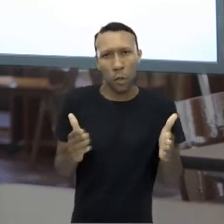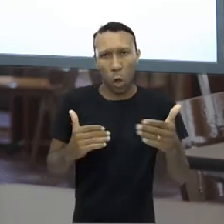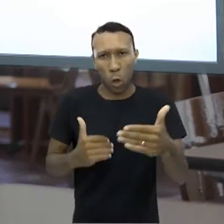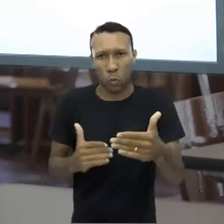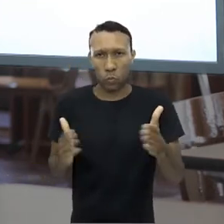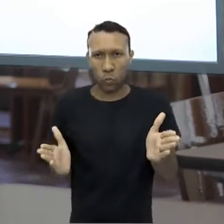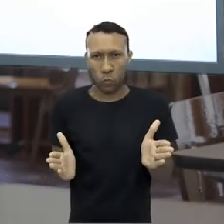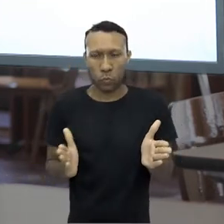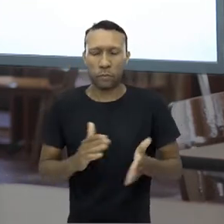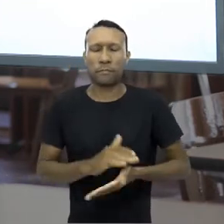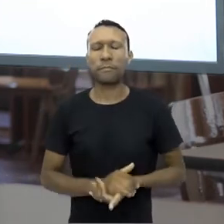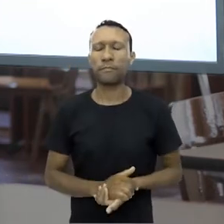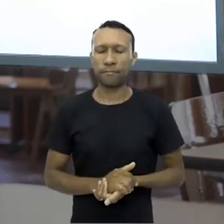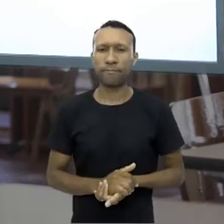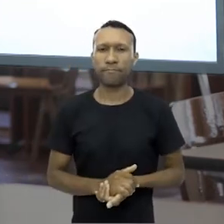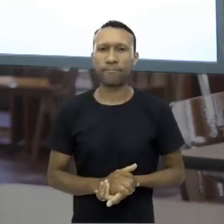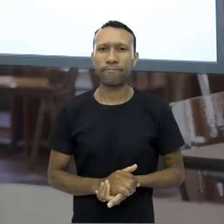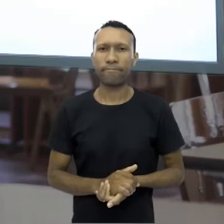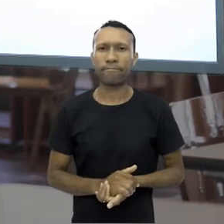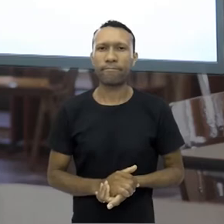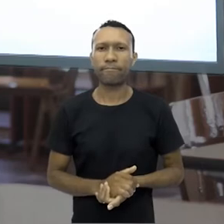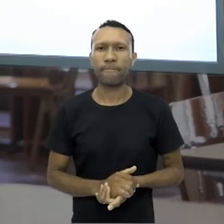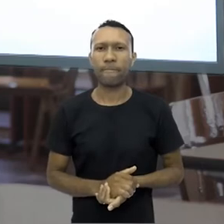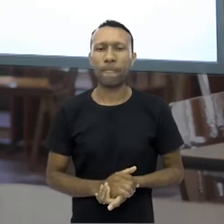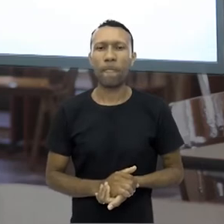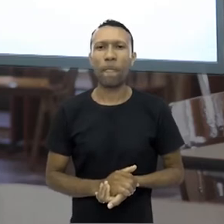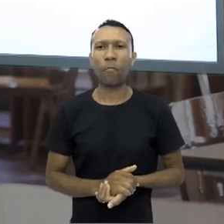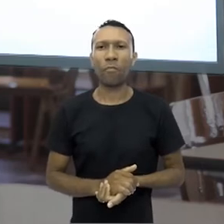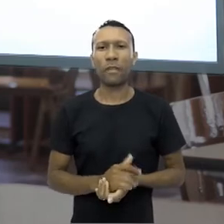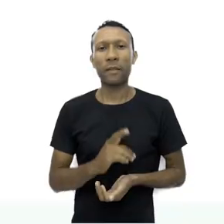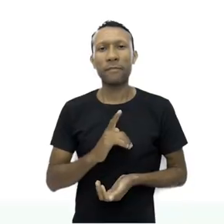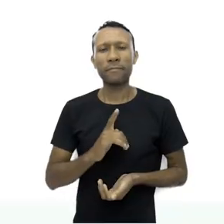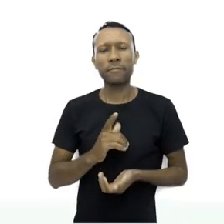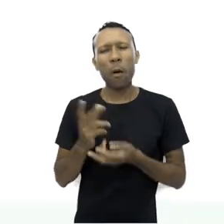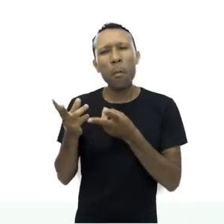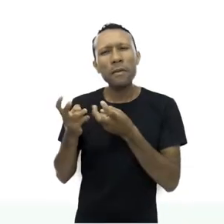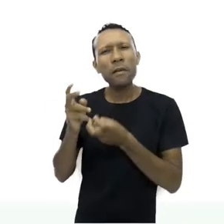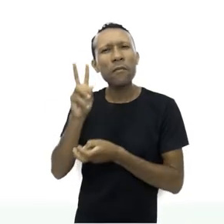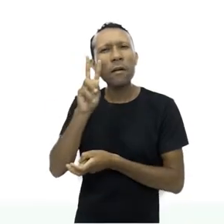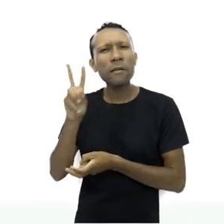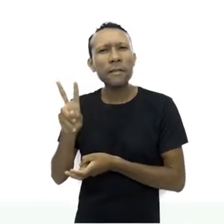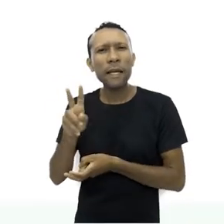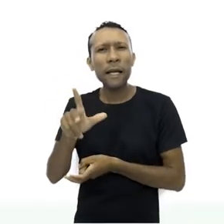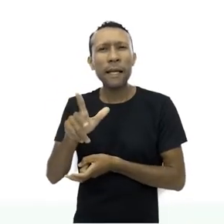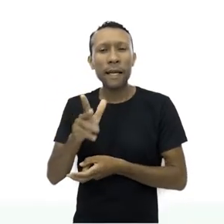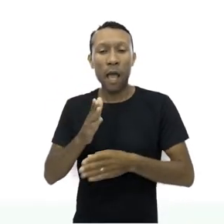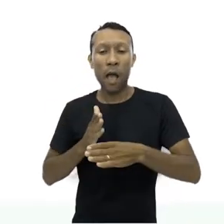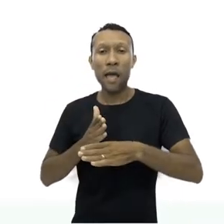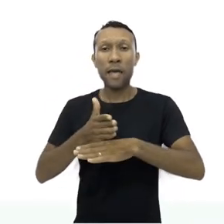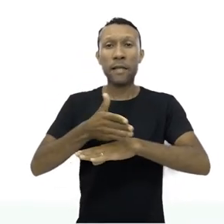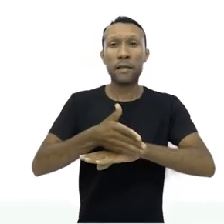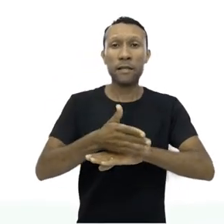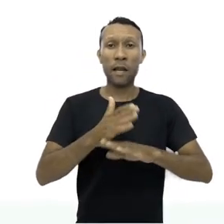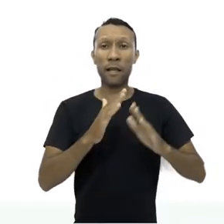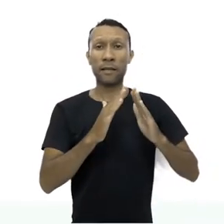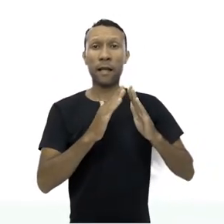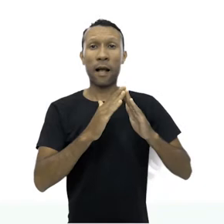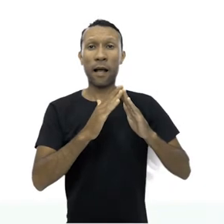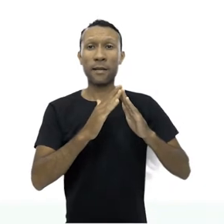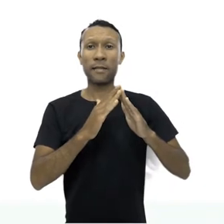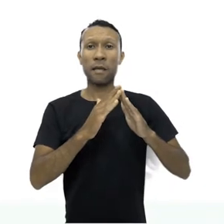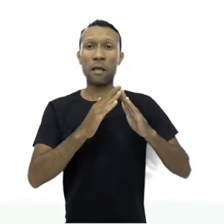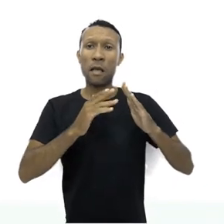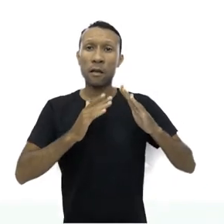casa. Eu vou invadir terrenos dos meus vizinhos. Tá certo? Aí, ó, aqui uma observação importante. Ele quer que a entrada da casa seja pela